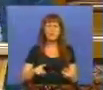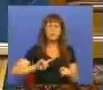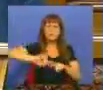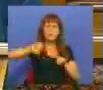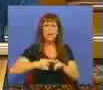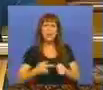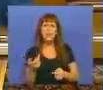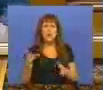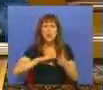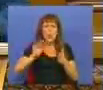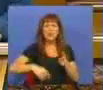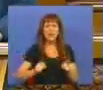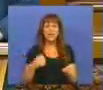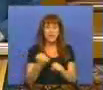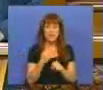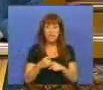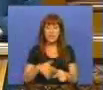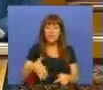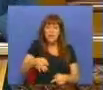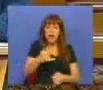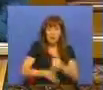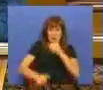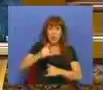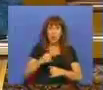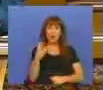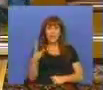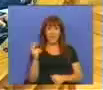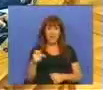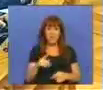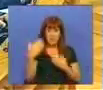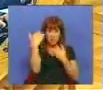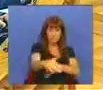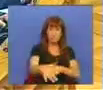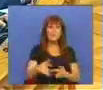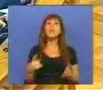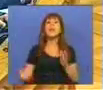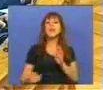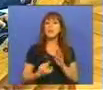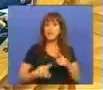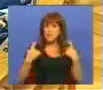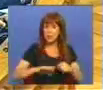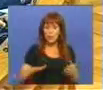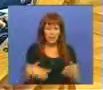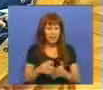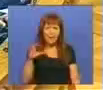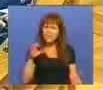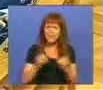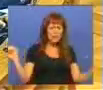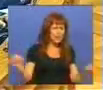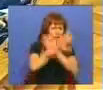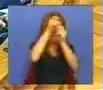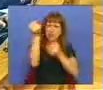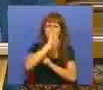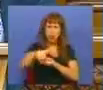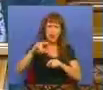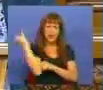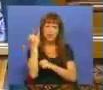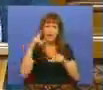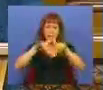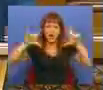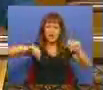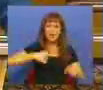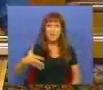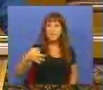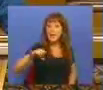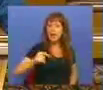o PS de hoje recua para 3 anos essa limitação. Onde seria necessário dar um sinal claro contra os falsos recibos verdes,